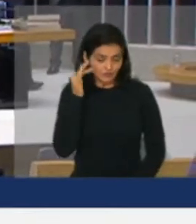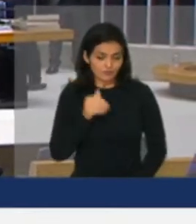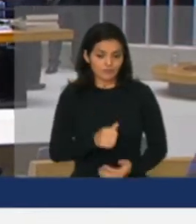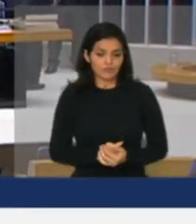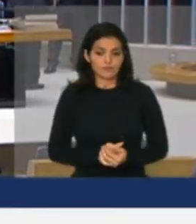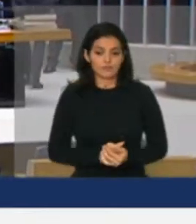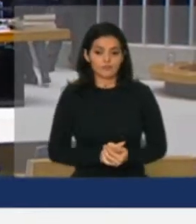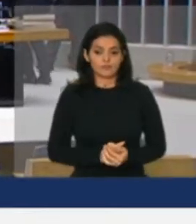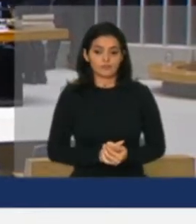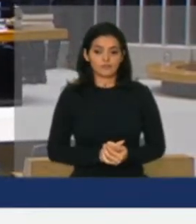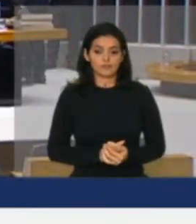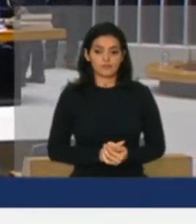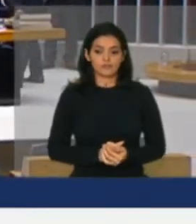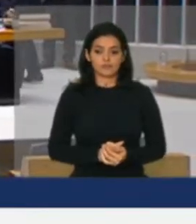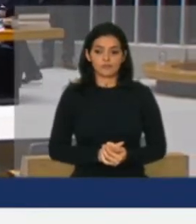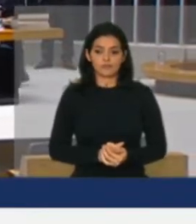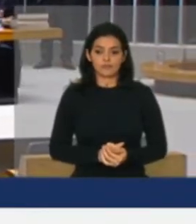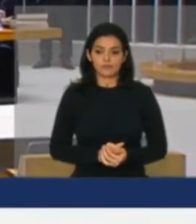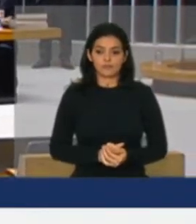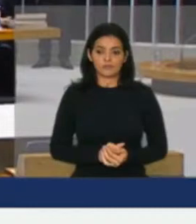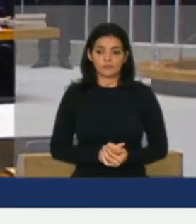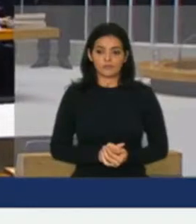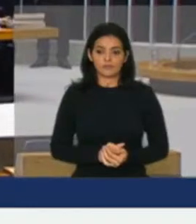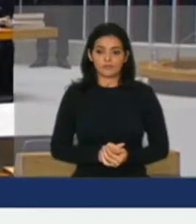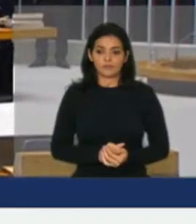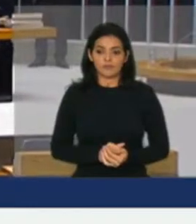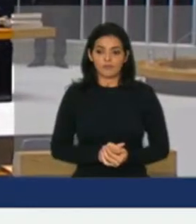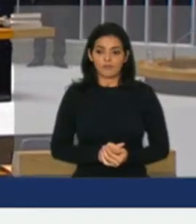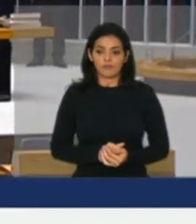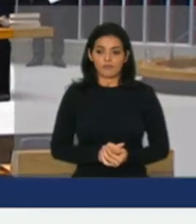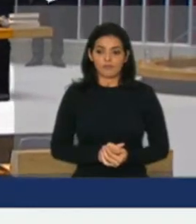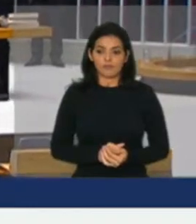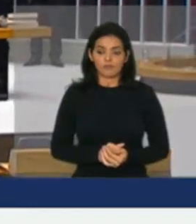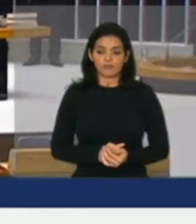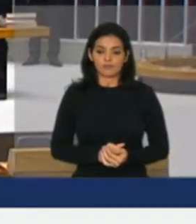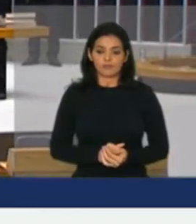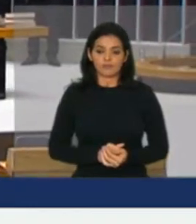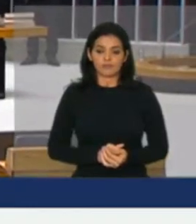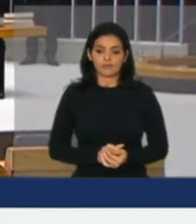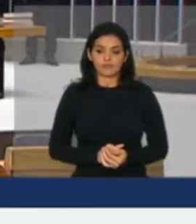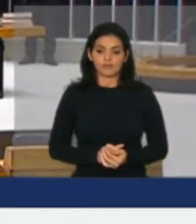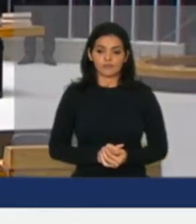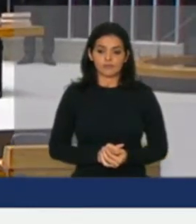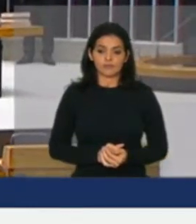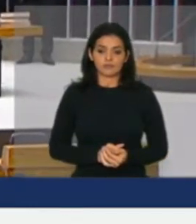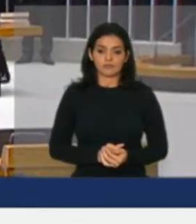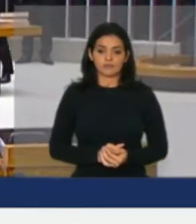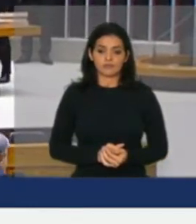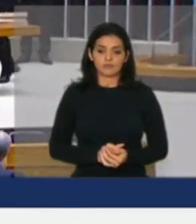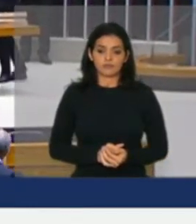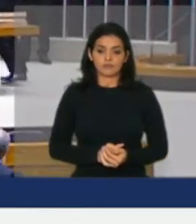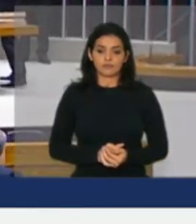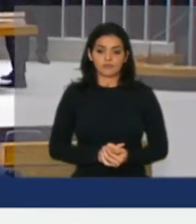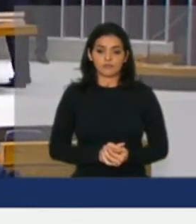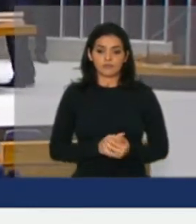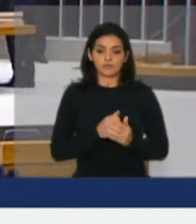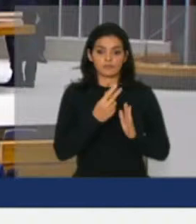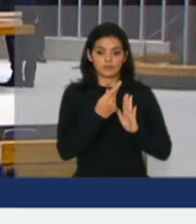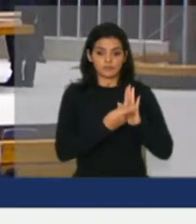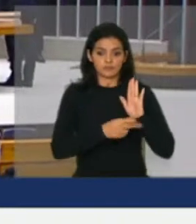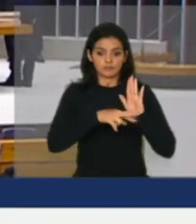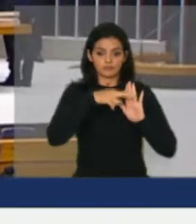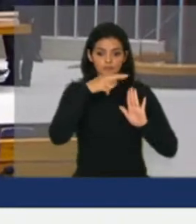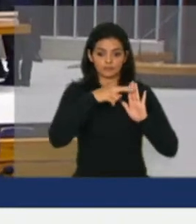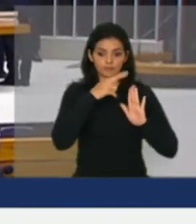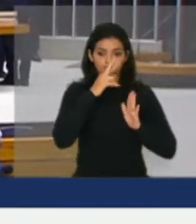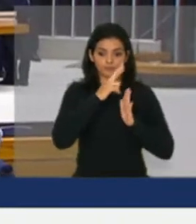aplicando a perda de mandato à deputada Flor de Lis, do PSD do Rio de Janeiro. Projeto de resolução,